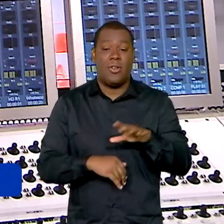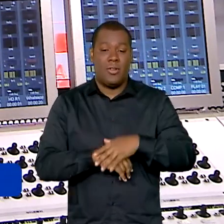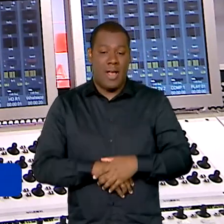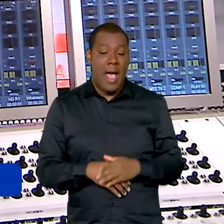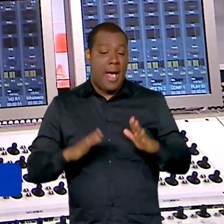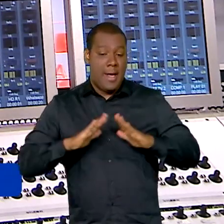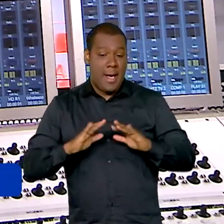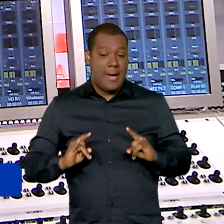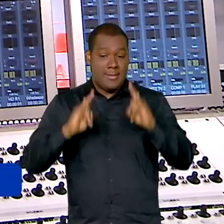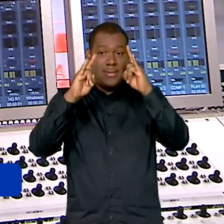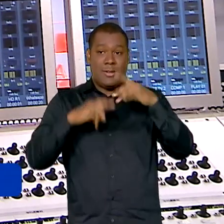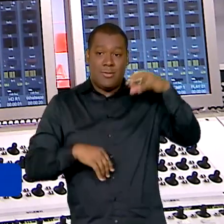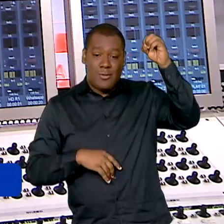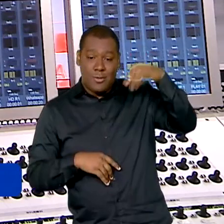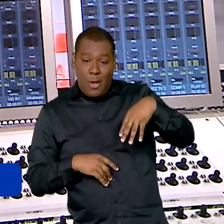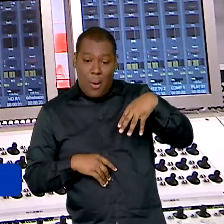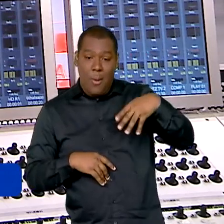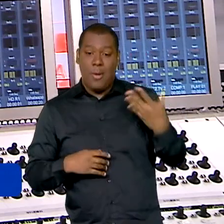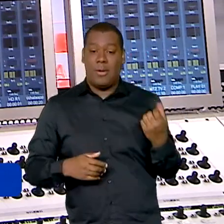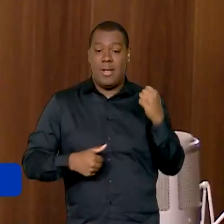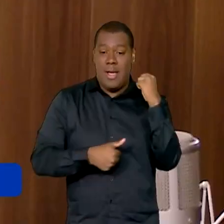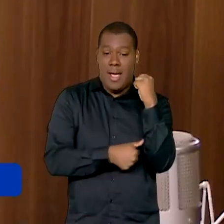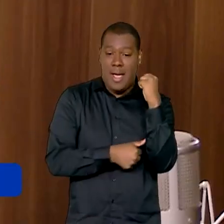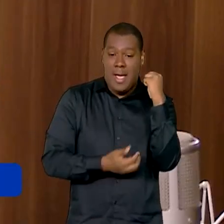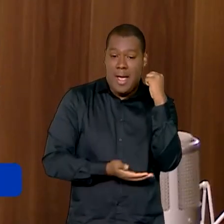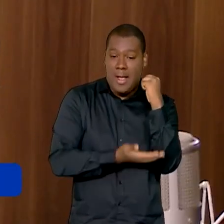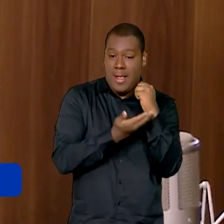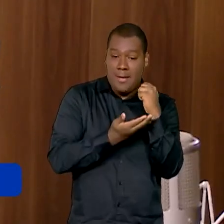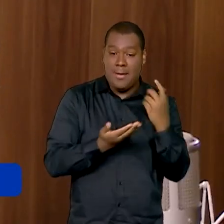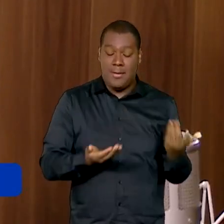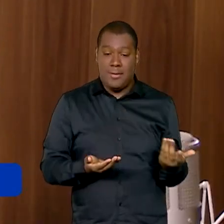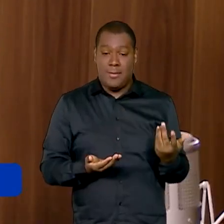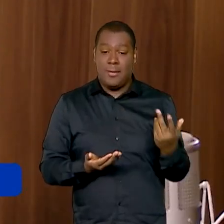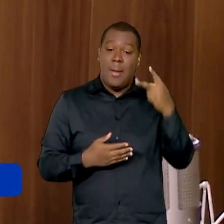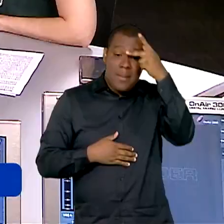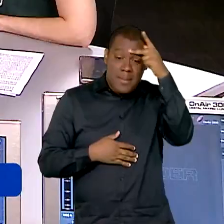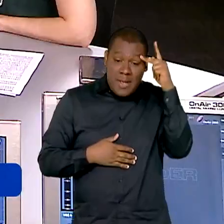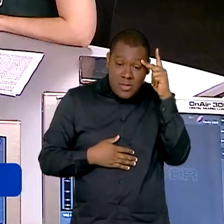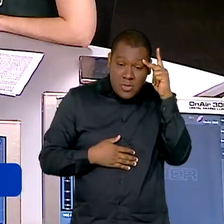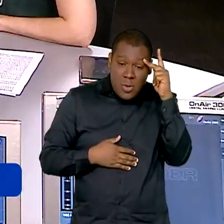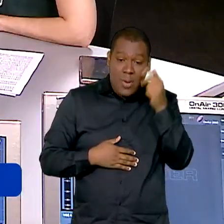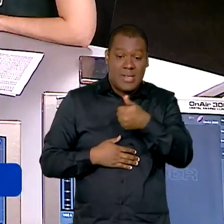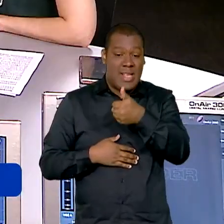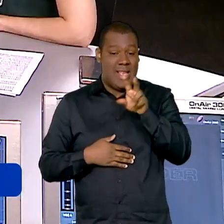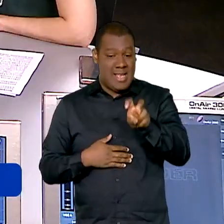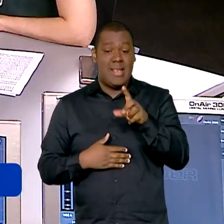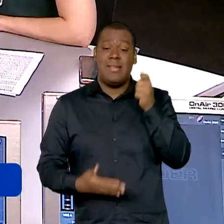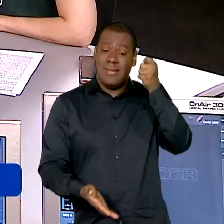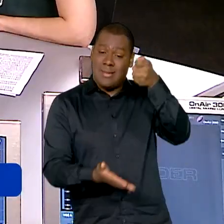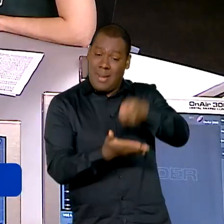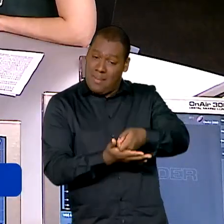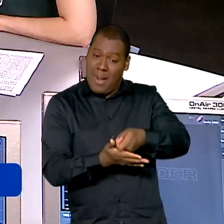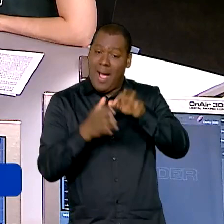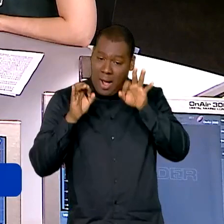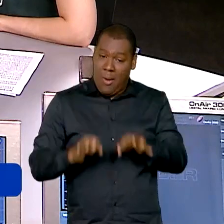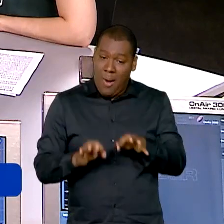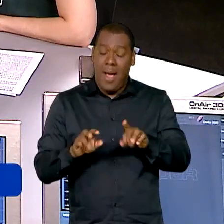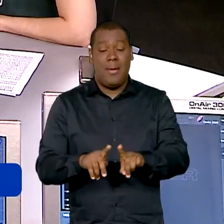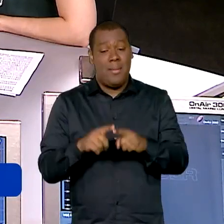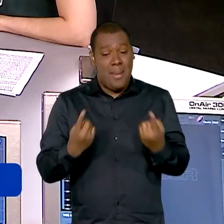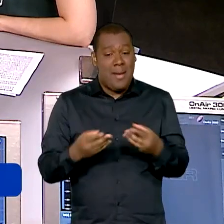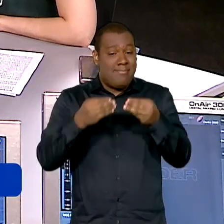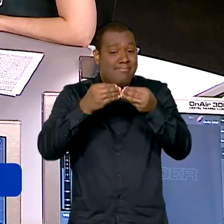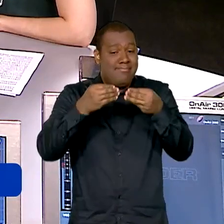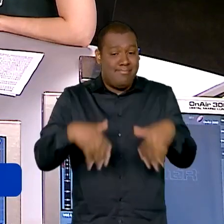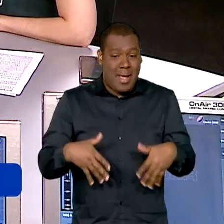os 15 restantes terão que pagar a conta cheia. Ou seja, os 15 que pagam vão pagar mais. Assim também